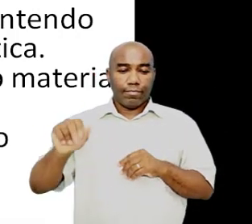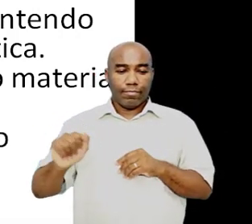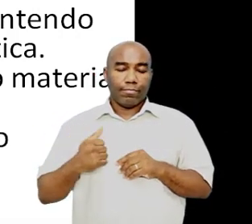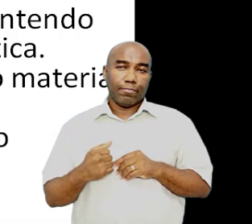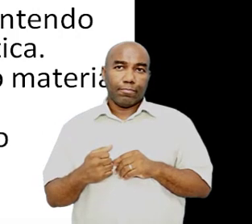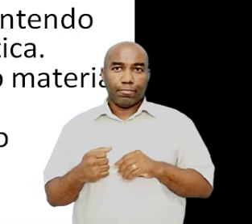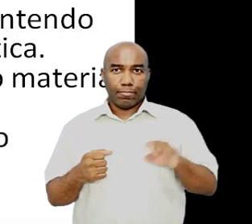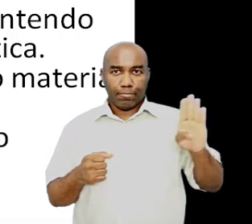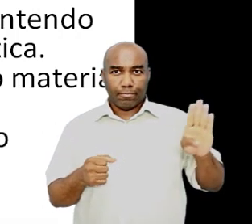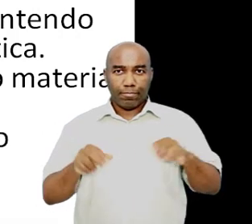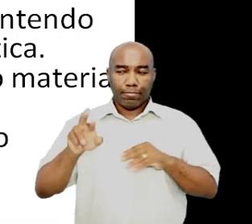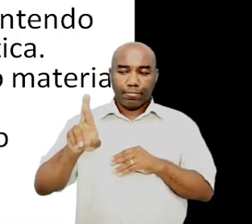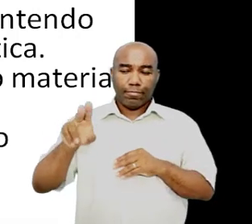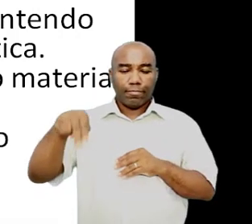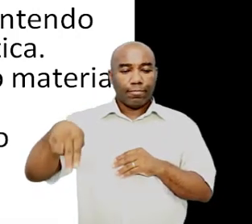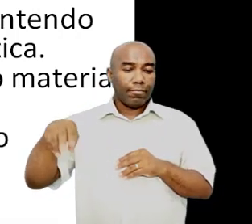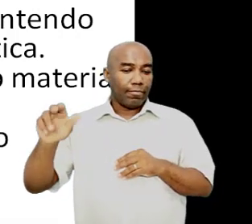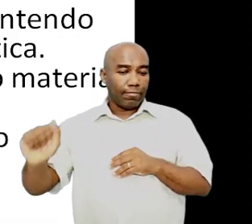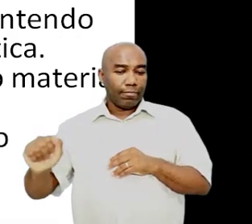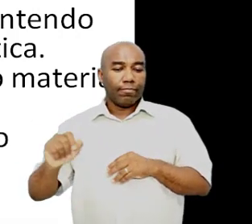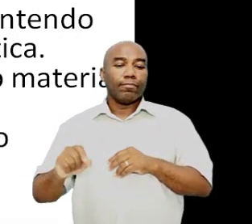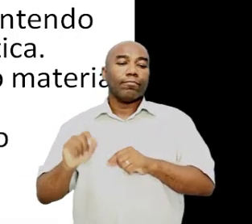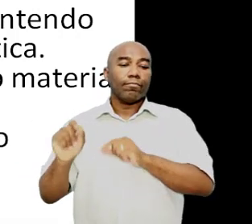Letra B, RNA.